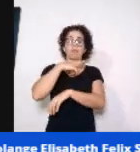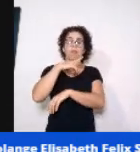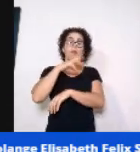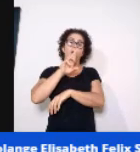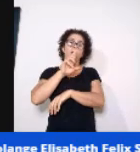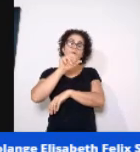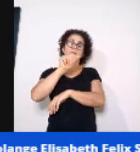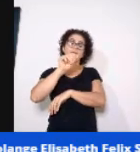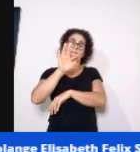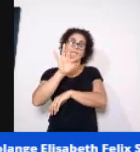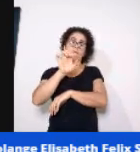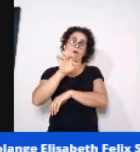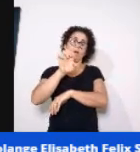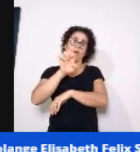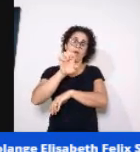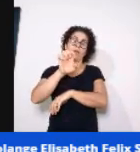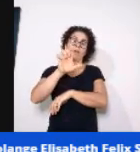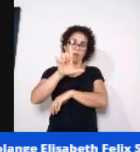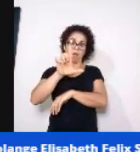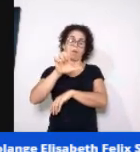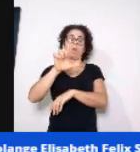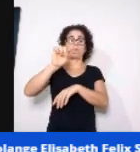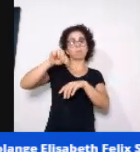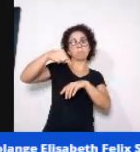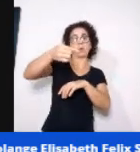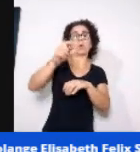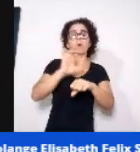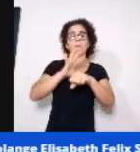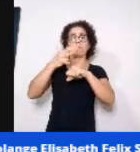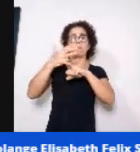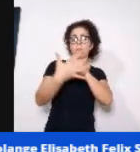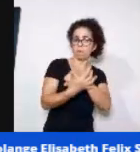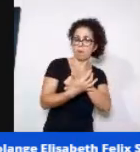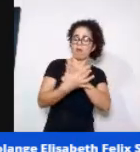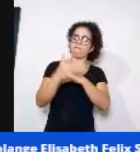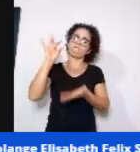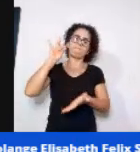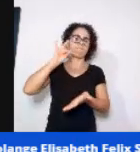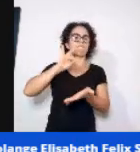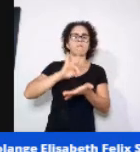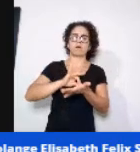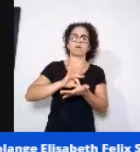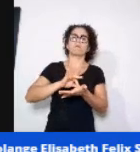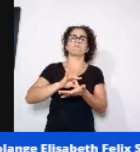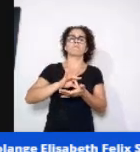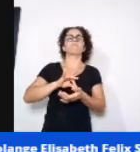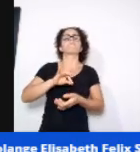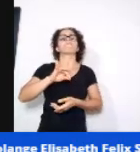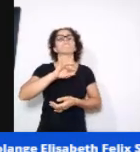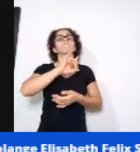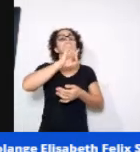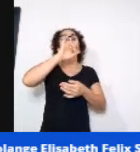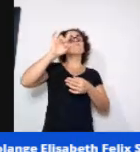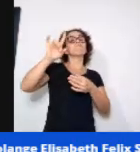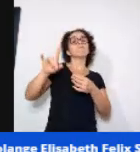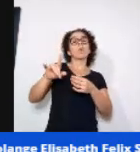fato. Fato em inúmeros aspectos. Inúmeros aspectos. E é exatamente a última pergunta. Como é que você lida com a